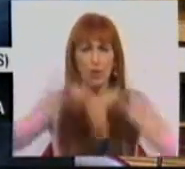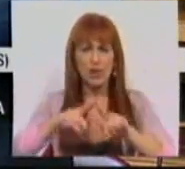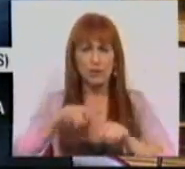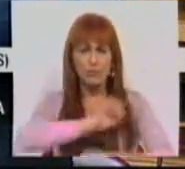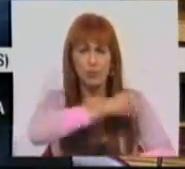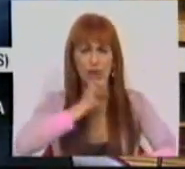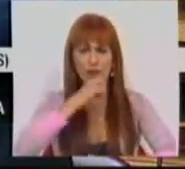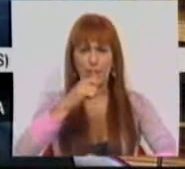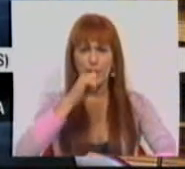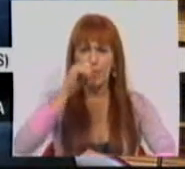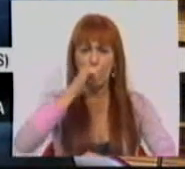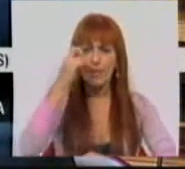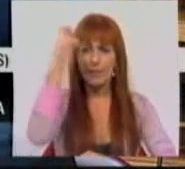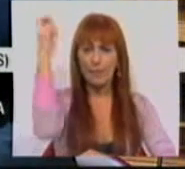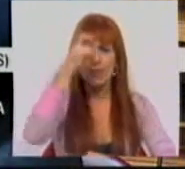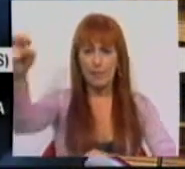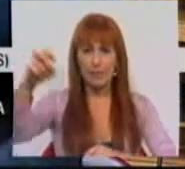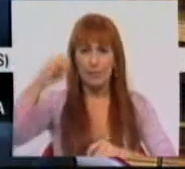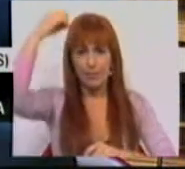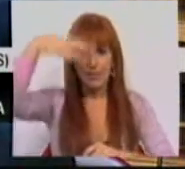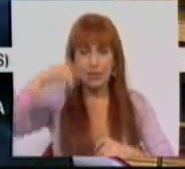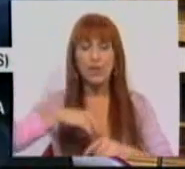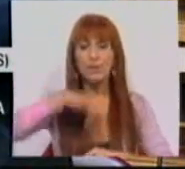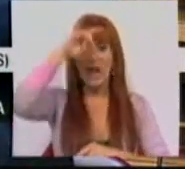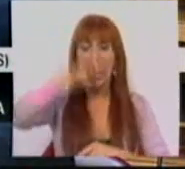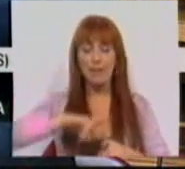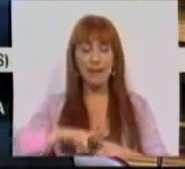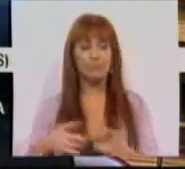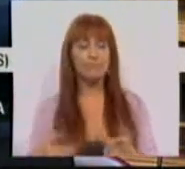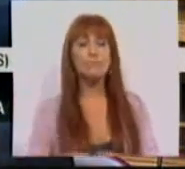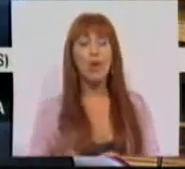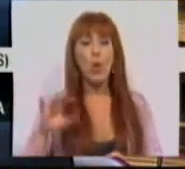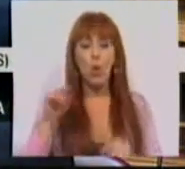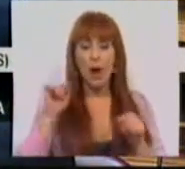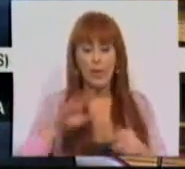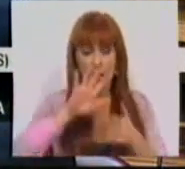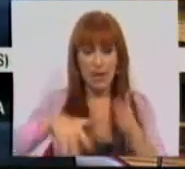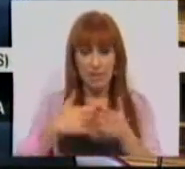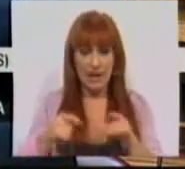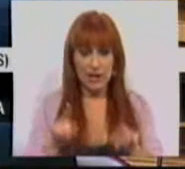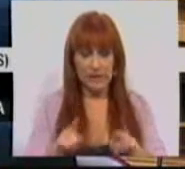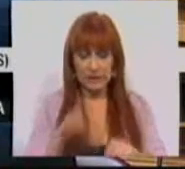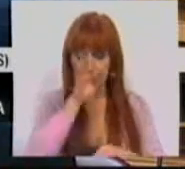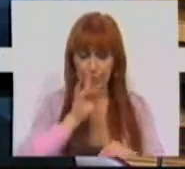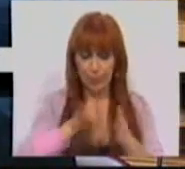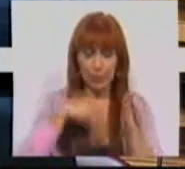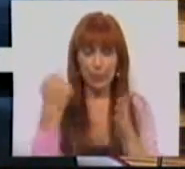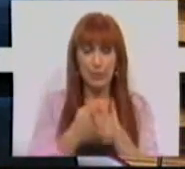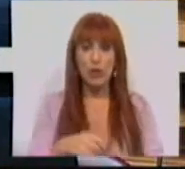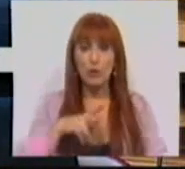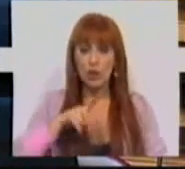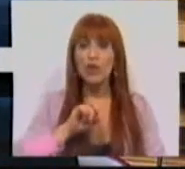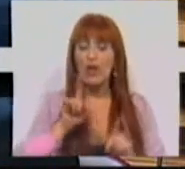Potencial Hidroelétrico. E lembrar que, quando este plano estiver executado,